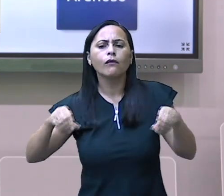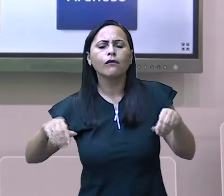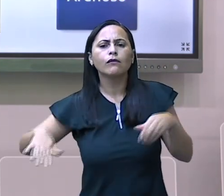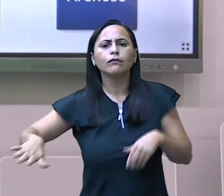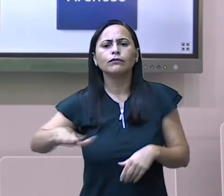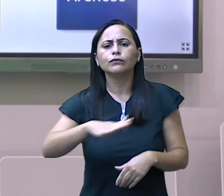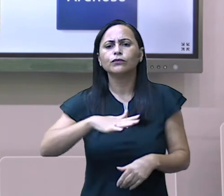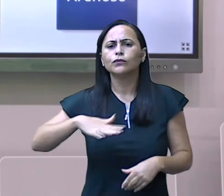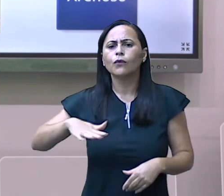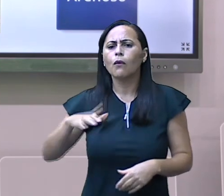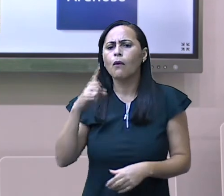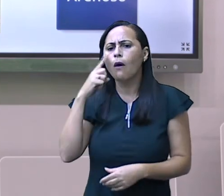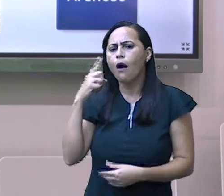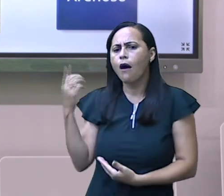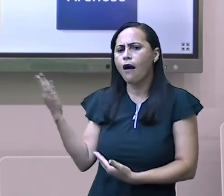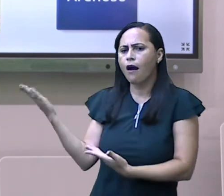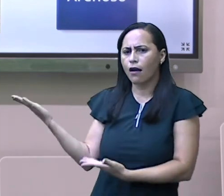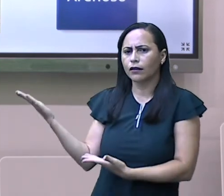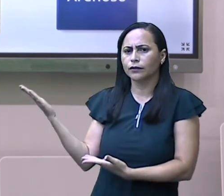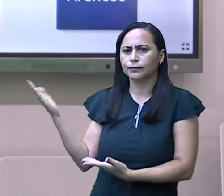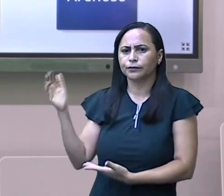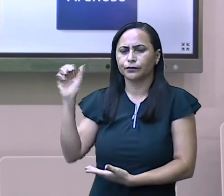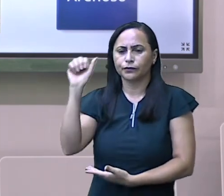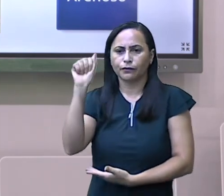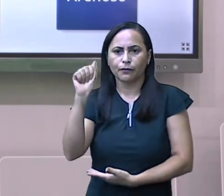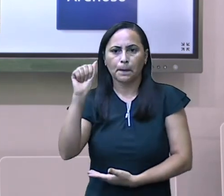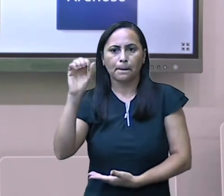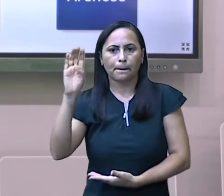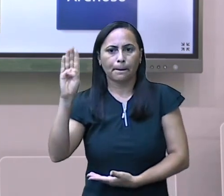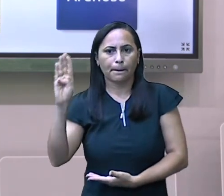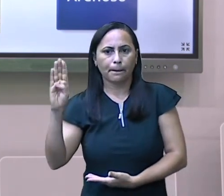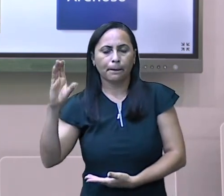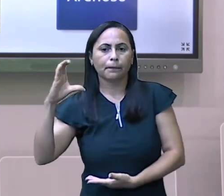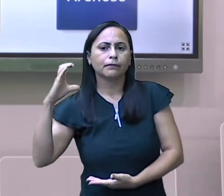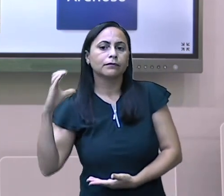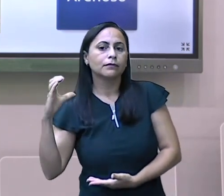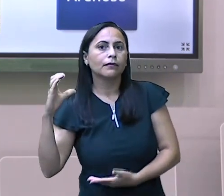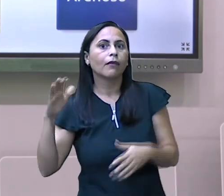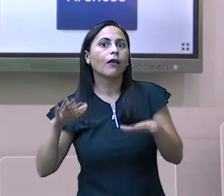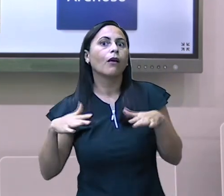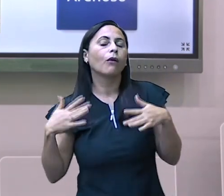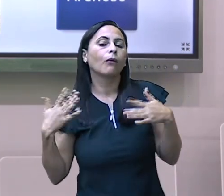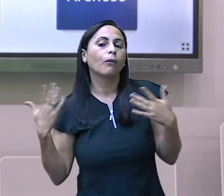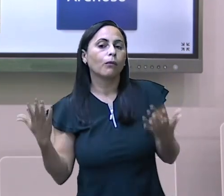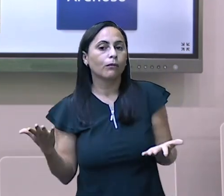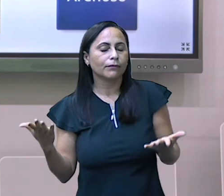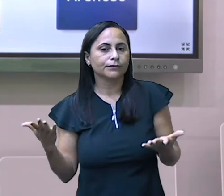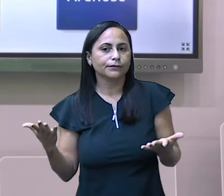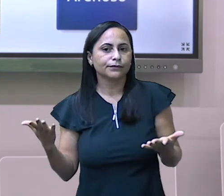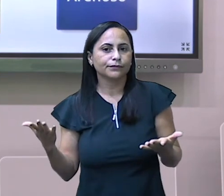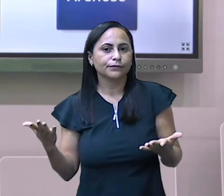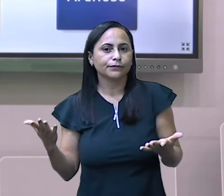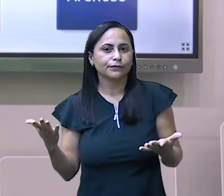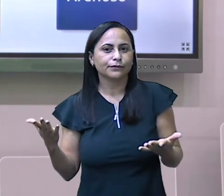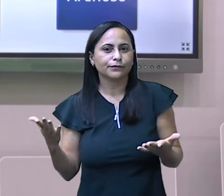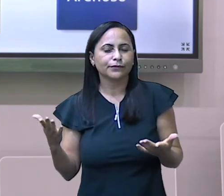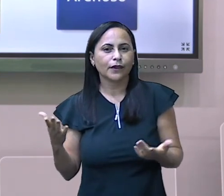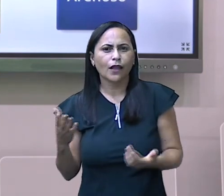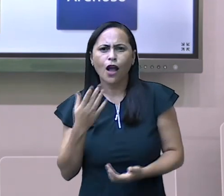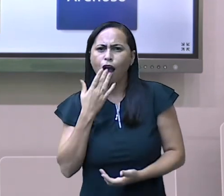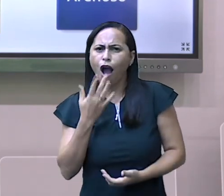esse? Argiloso, umífero ou arenoso? Qual o solo que nós acabamos de falar que tem a